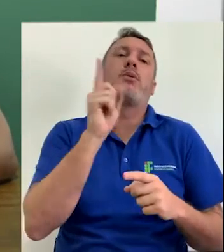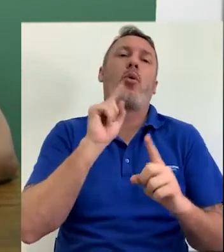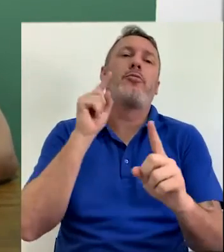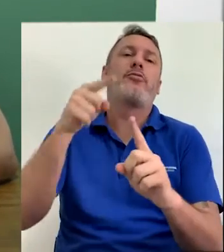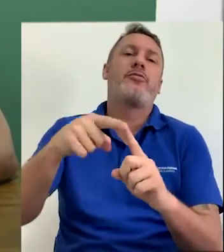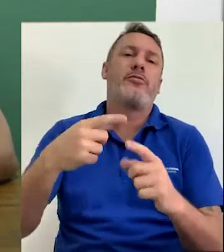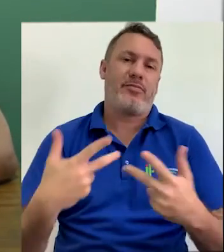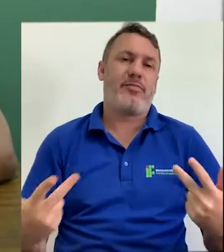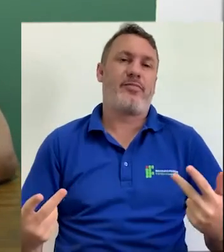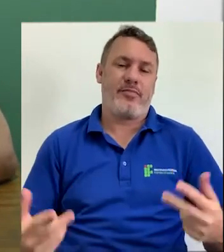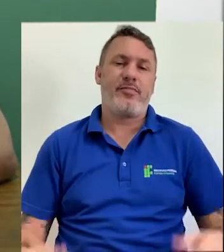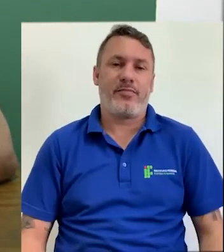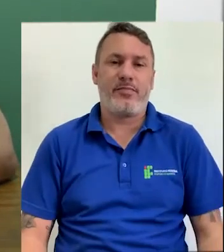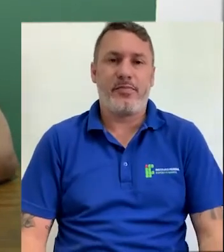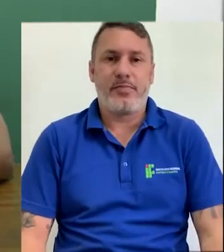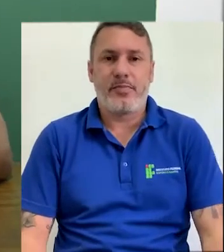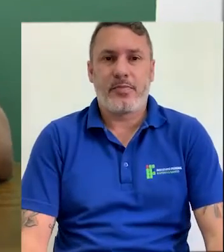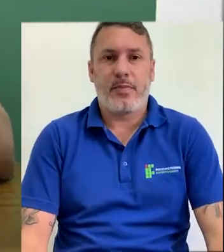Então,